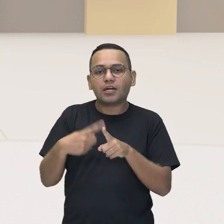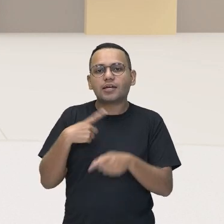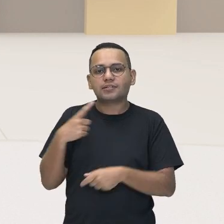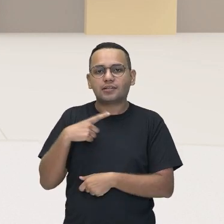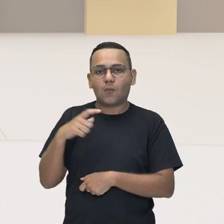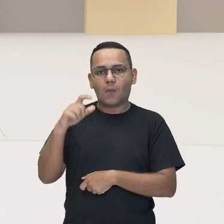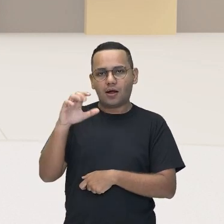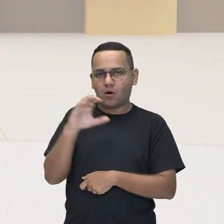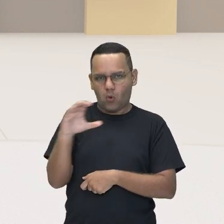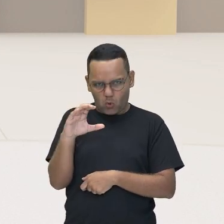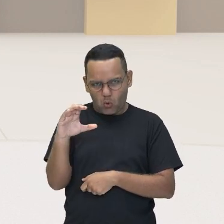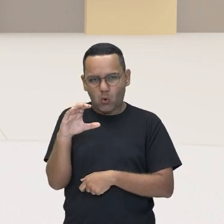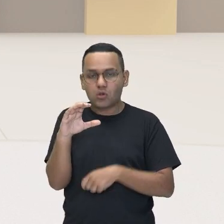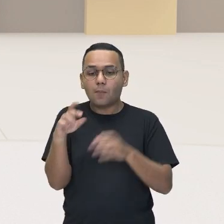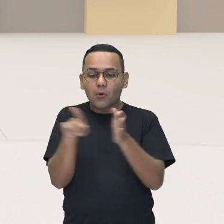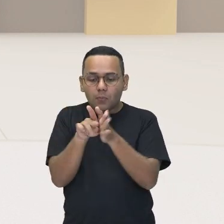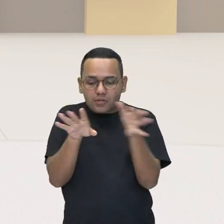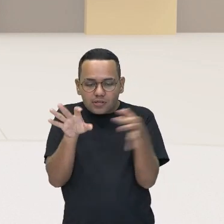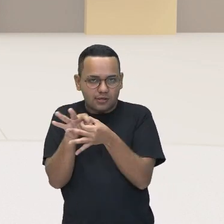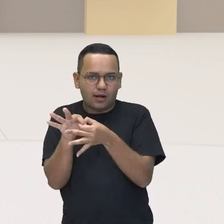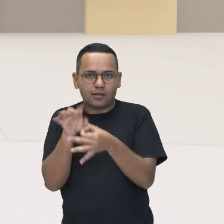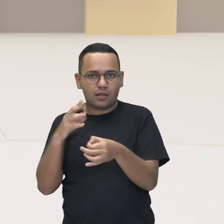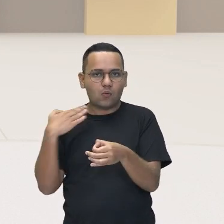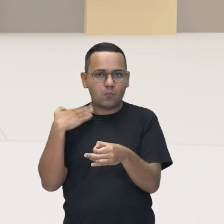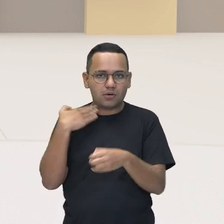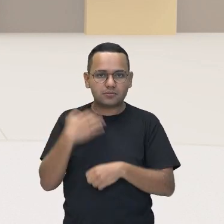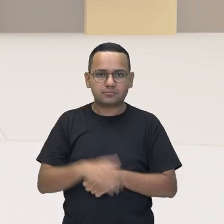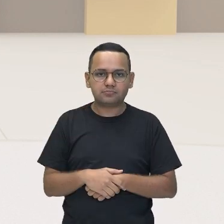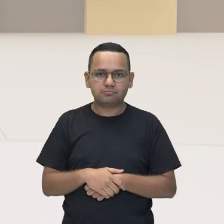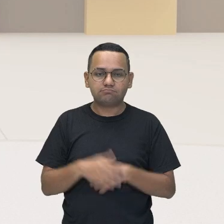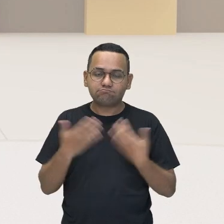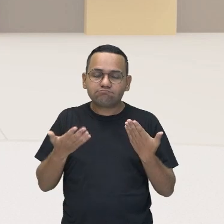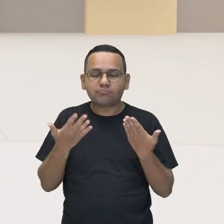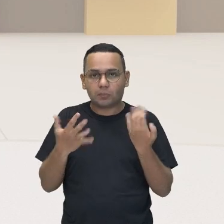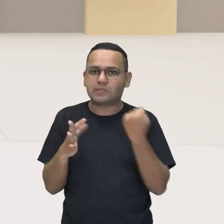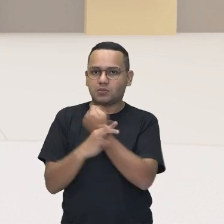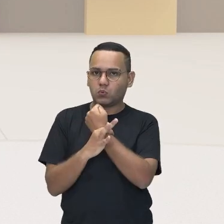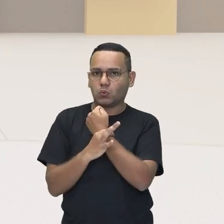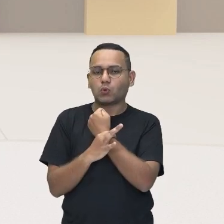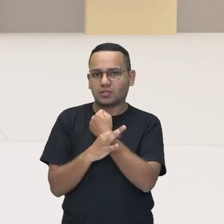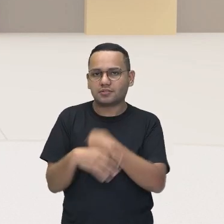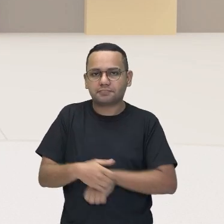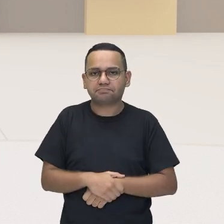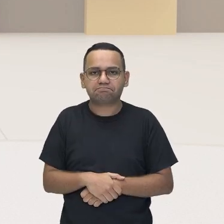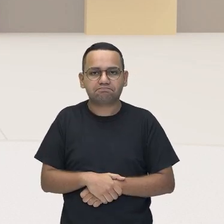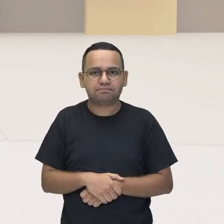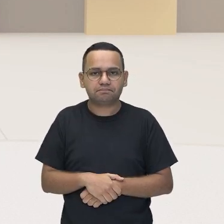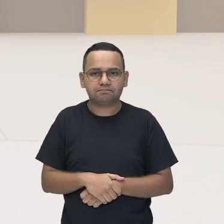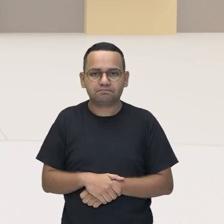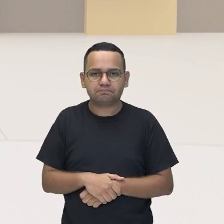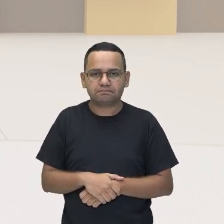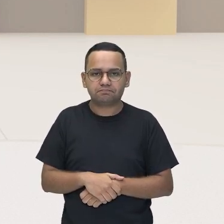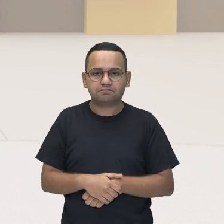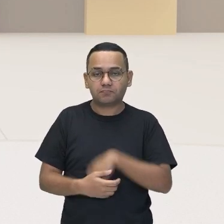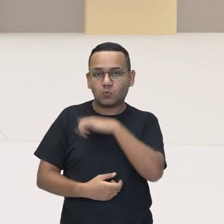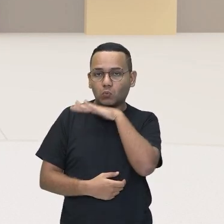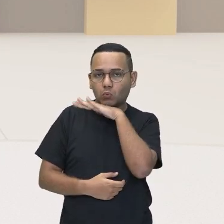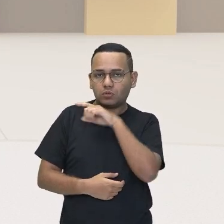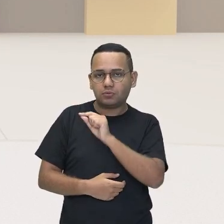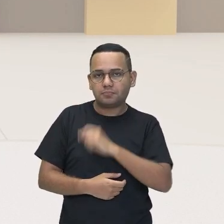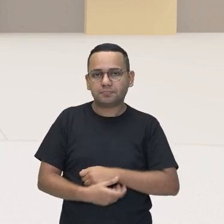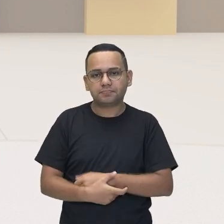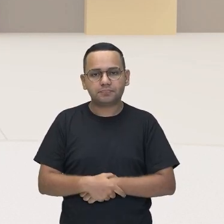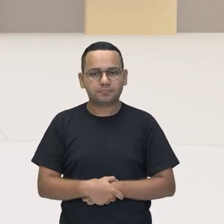é vinculada àquela instituição financeira. Né? Então, já é certo para ele que aquele dinheiro vai cair. E as